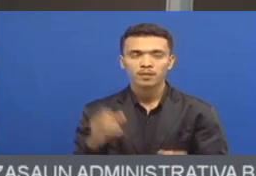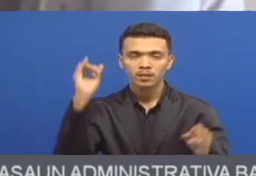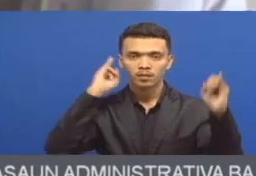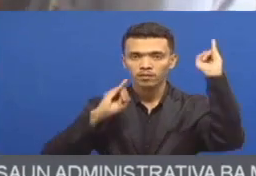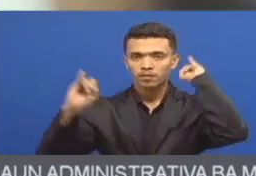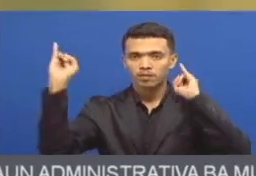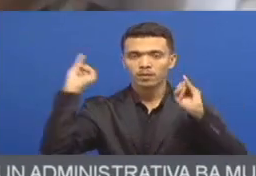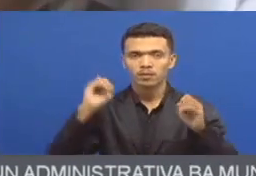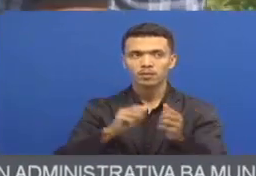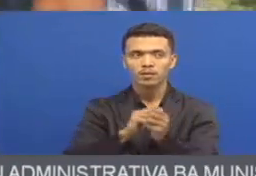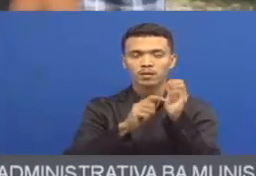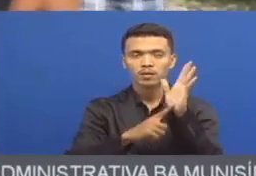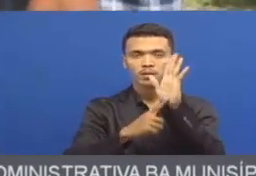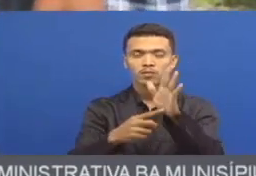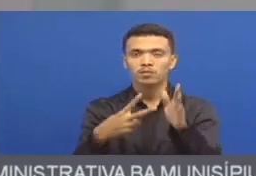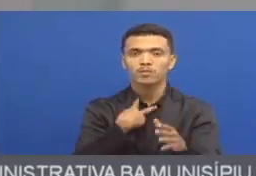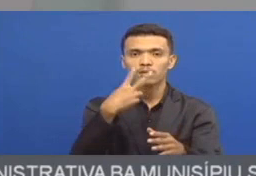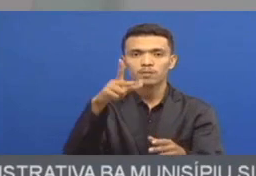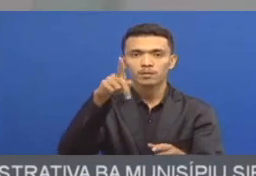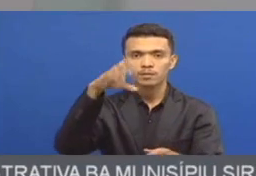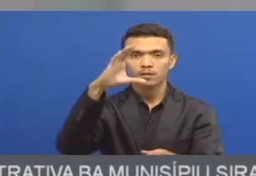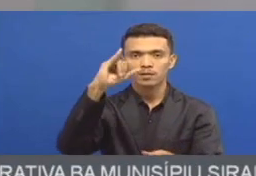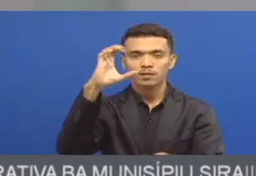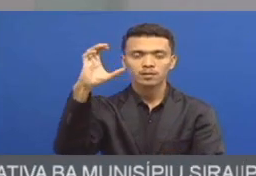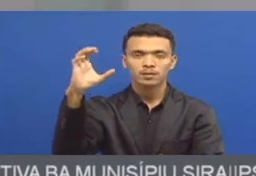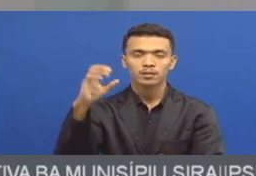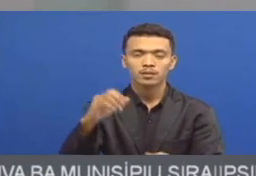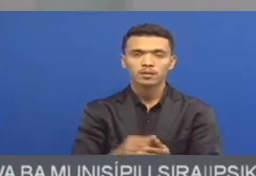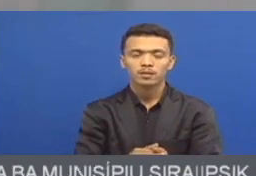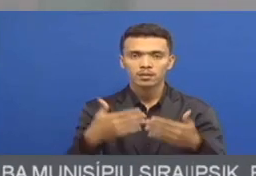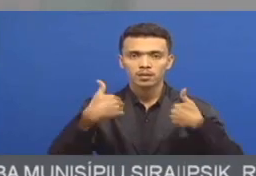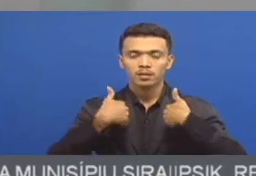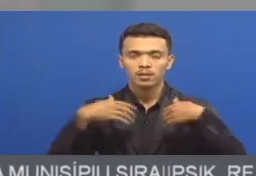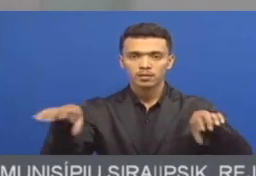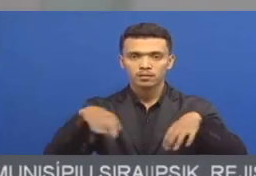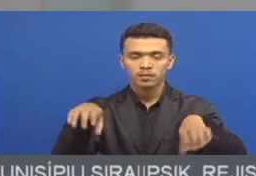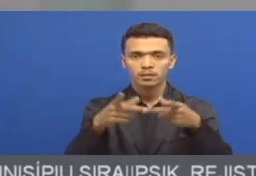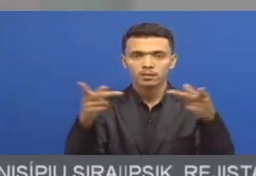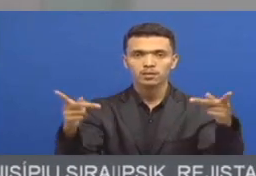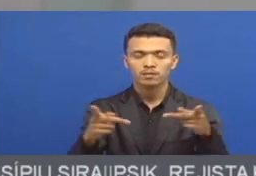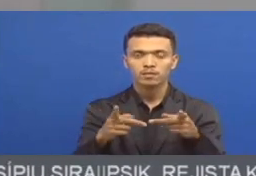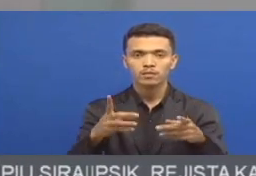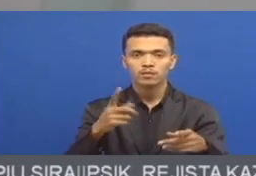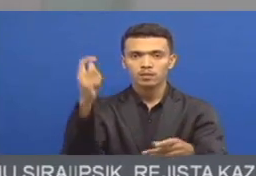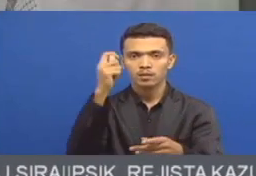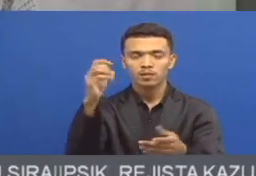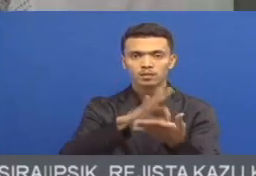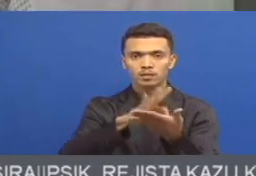Informação né transmite Rússia porta-voz PSIC Octavio da Costa Araújo e nesse serviço Fatim Colmeira dele terça-feira